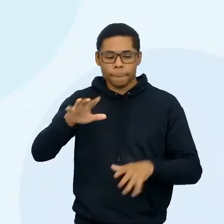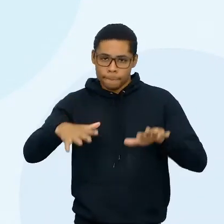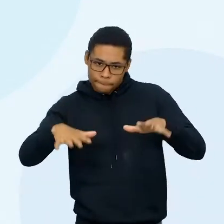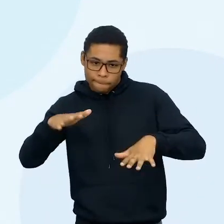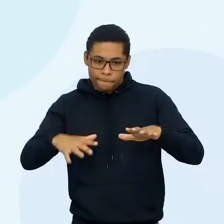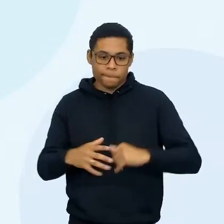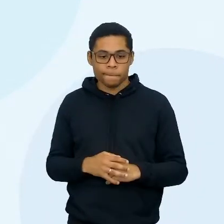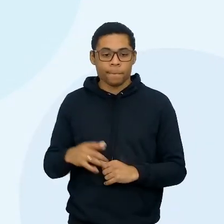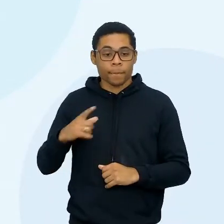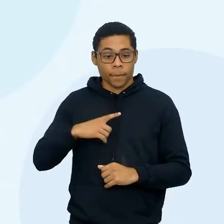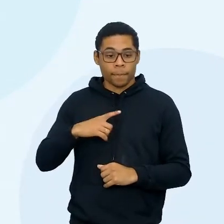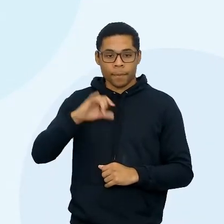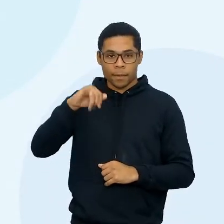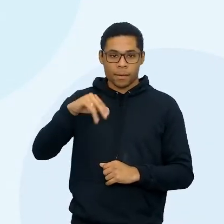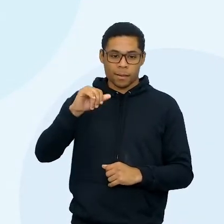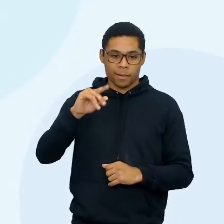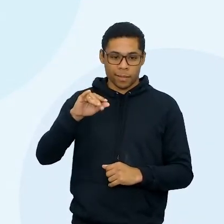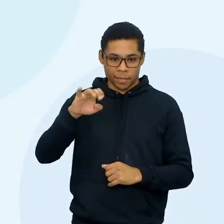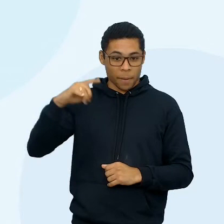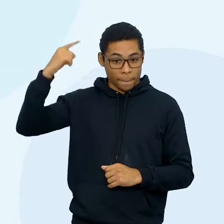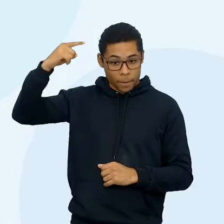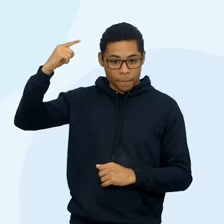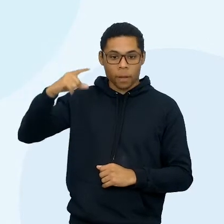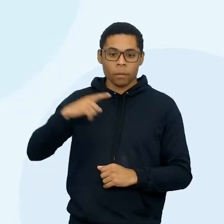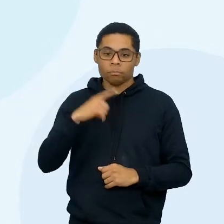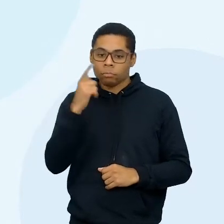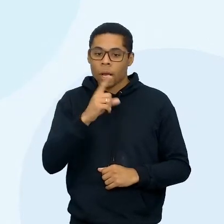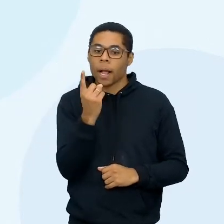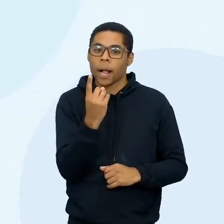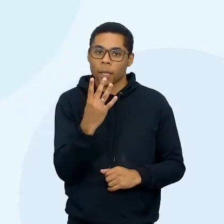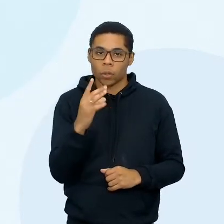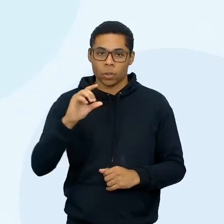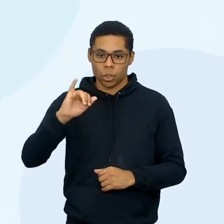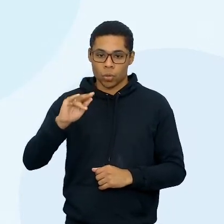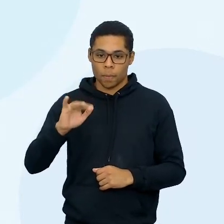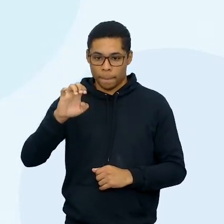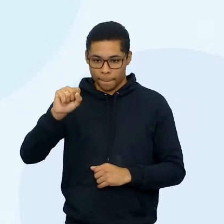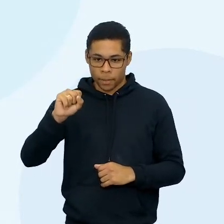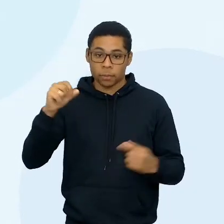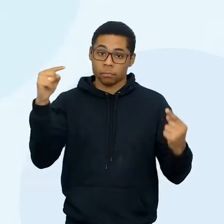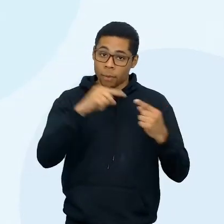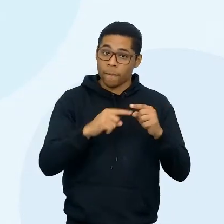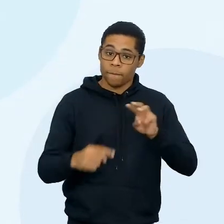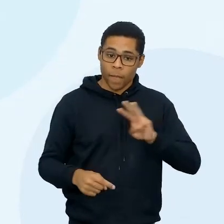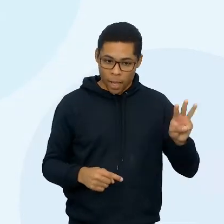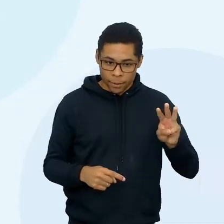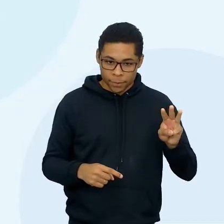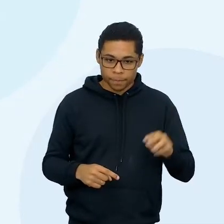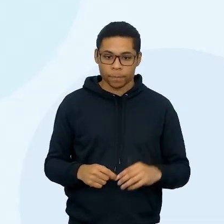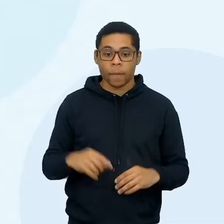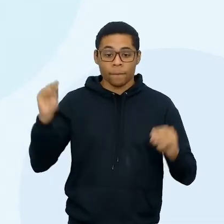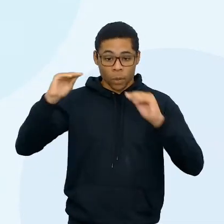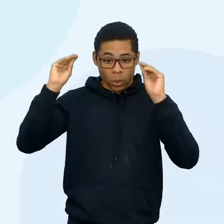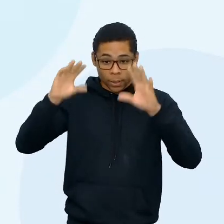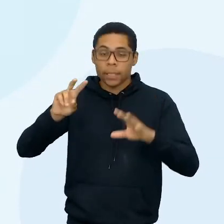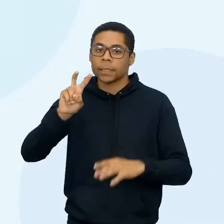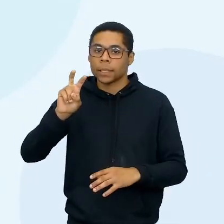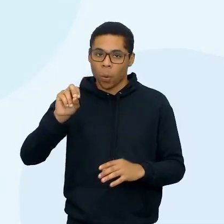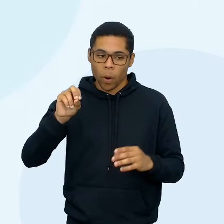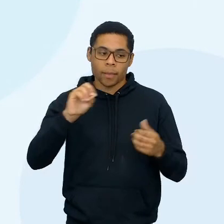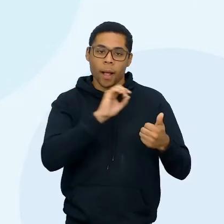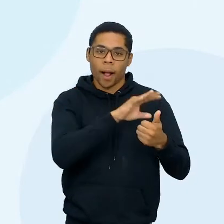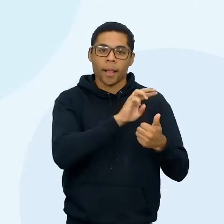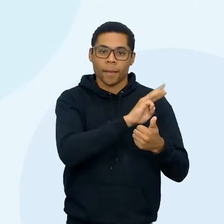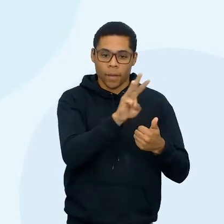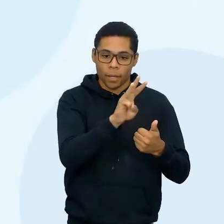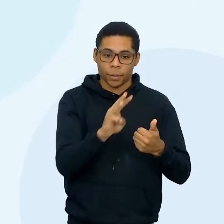as incandescentes produzem 14 lumens para cada watt consumido. As fluorescentes, 50 para cada watt.